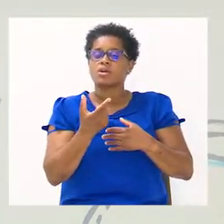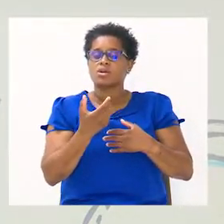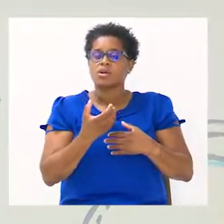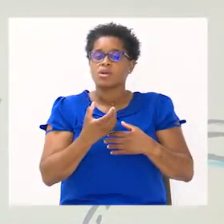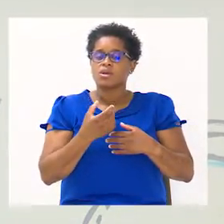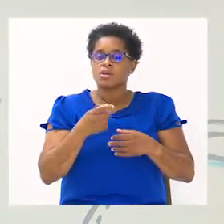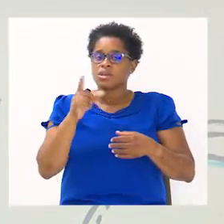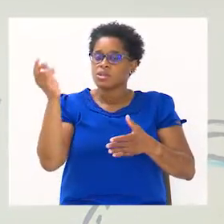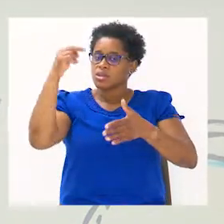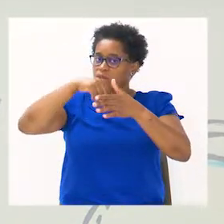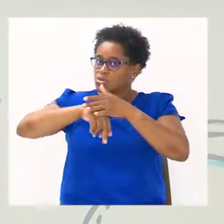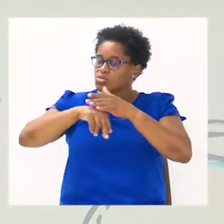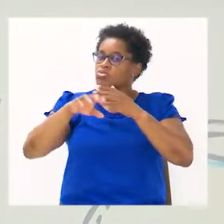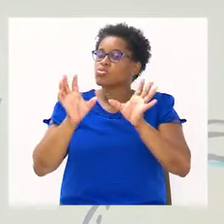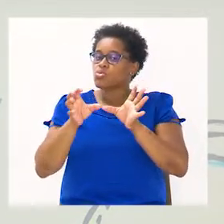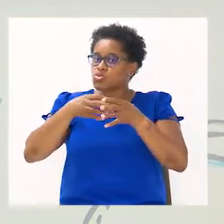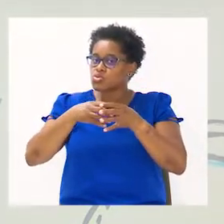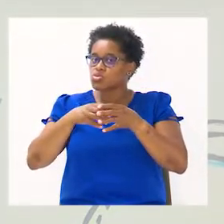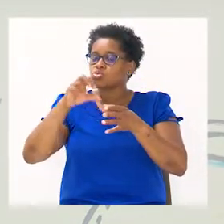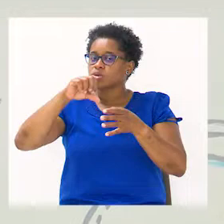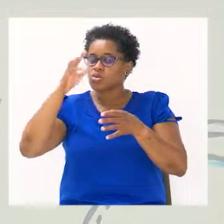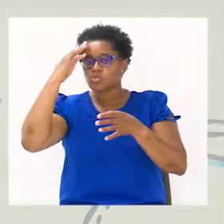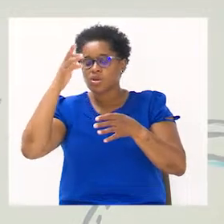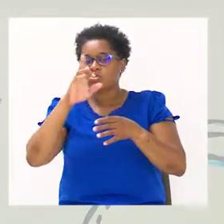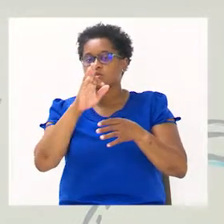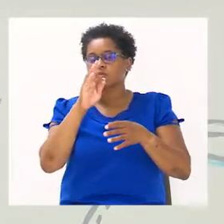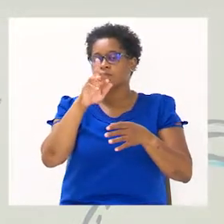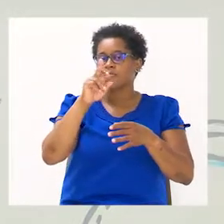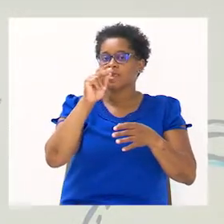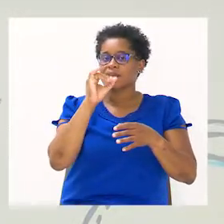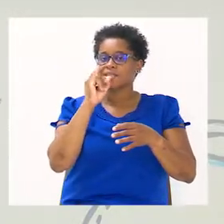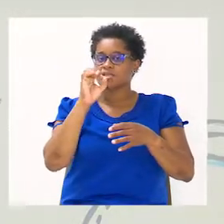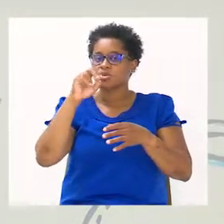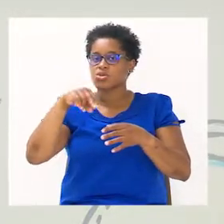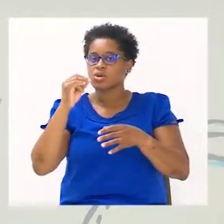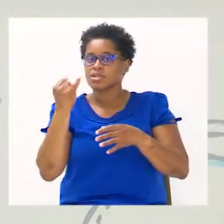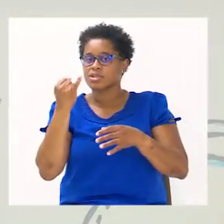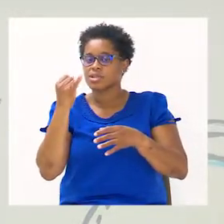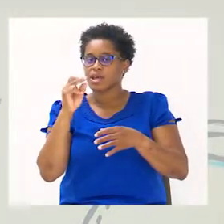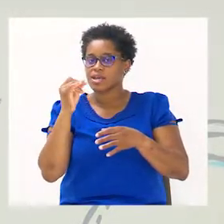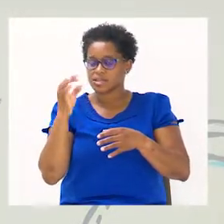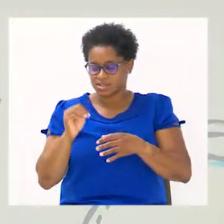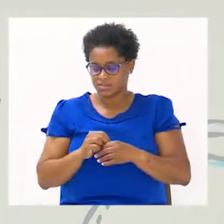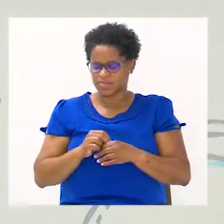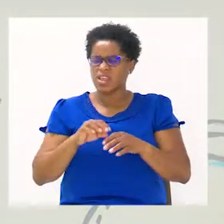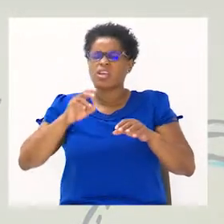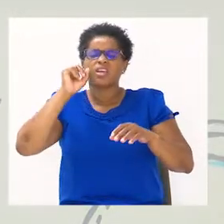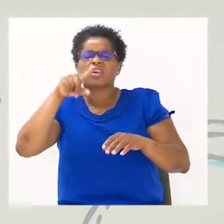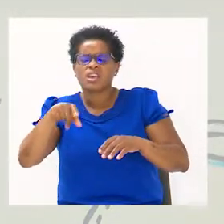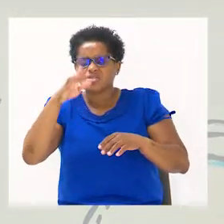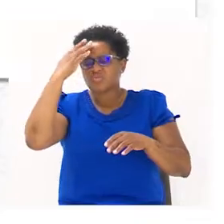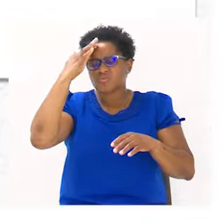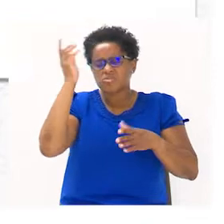isso de números racionais? Quem são esses números que pertencem ao conjunto